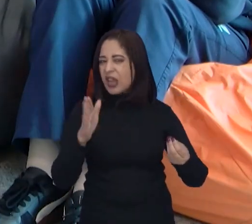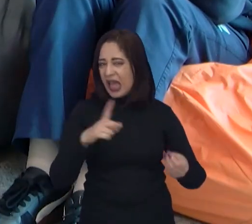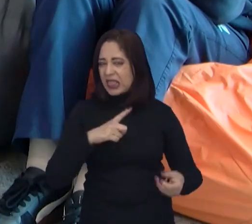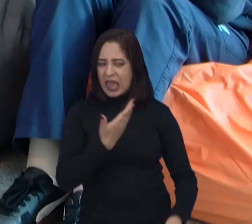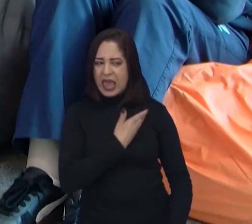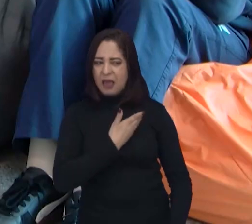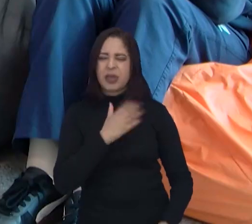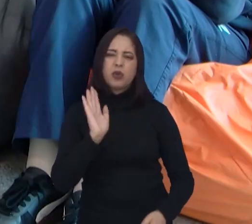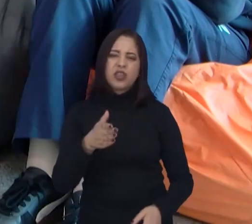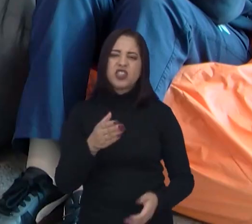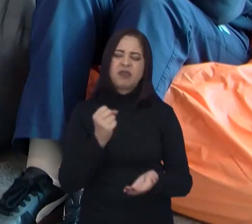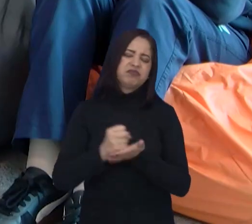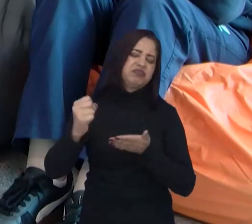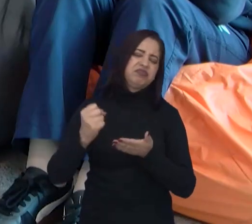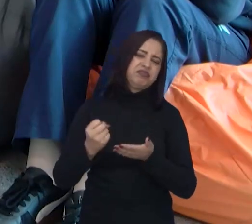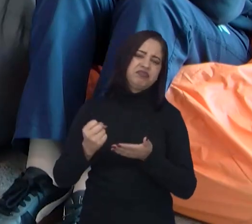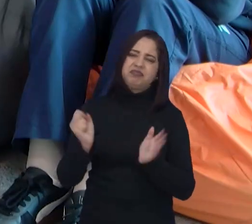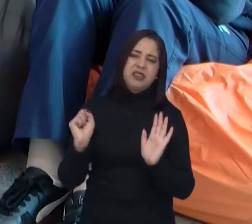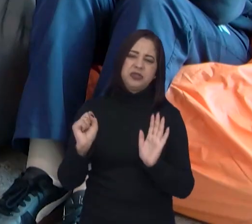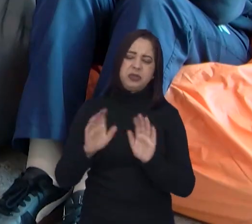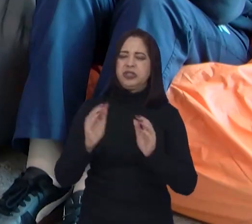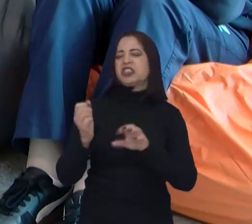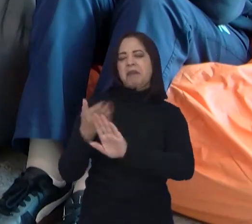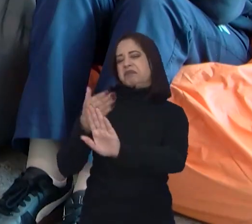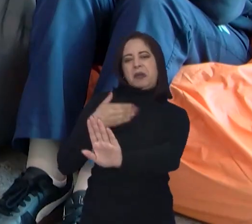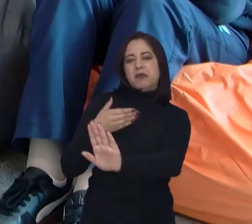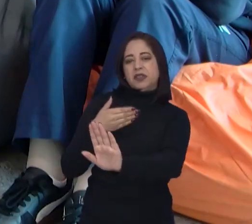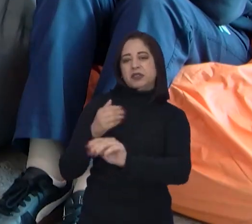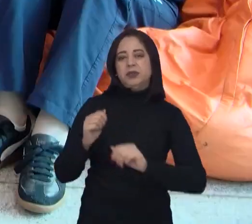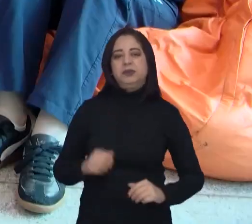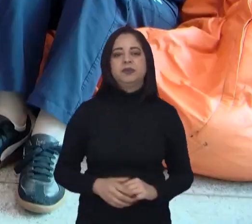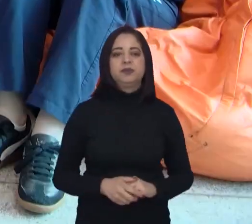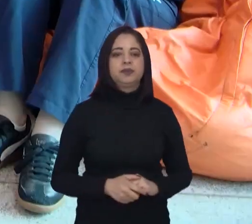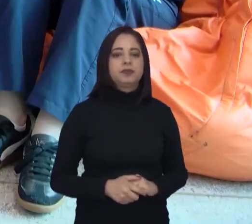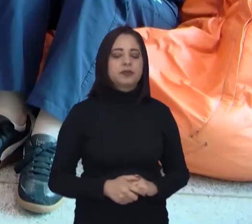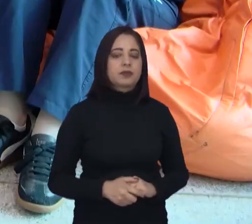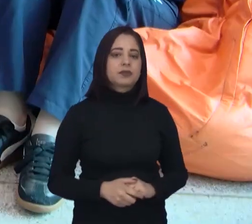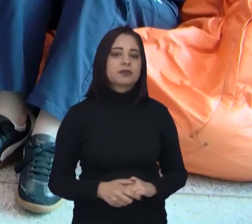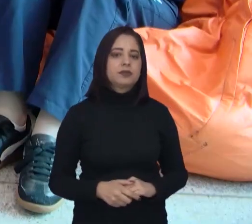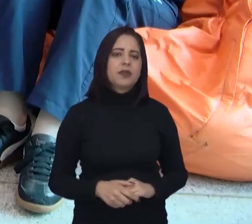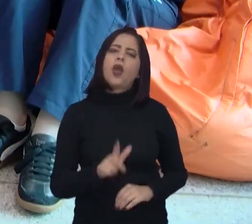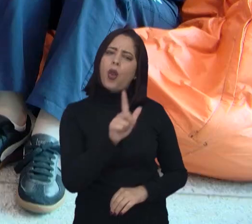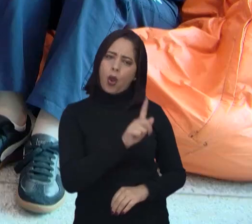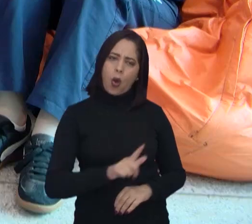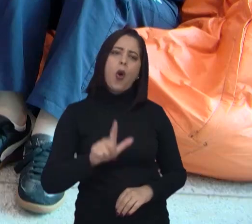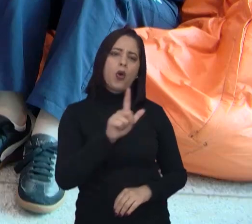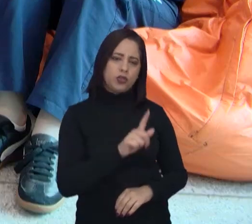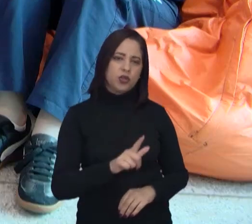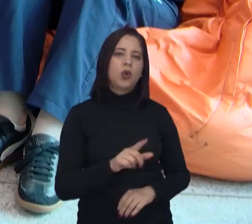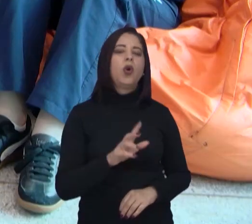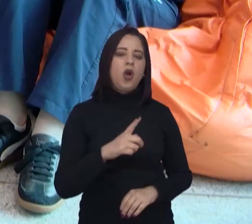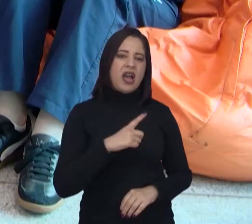ficou para trás, que se sentem hoje, ou que vocês estão conquistando novas amizades? Como é que é? Bom, claro que teve amizades que ficaram para trás,